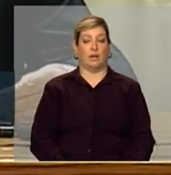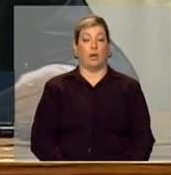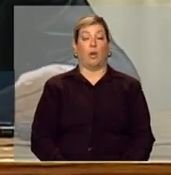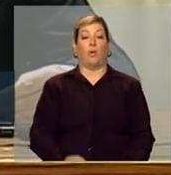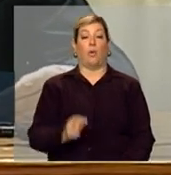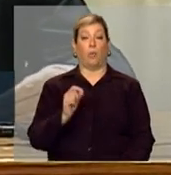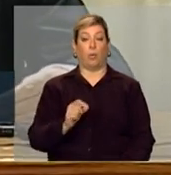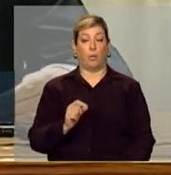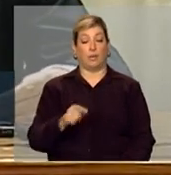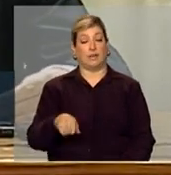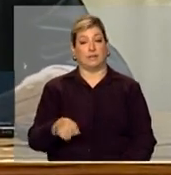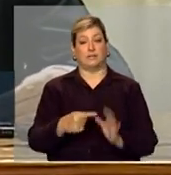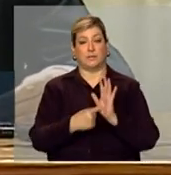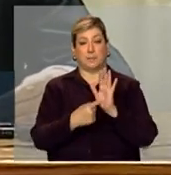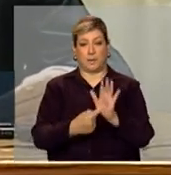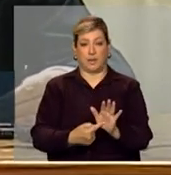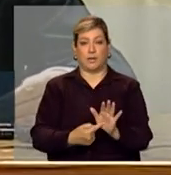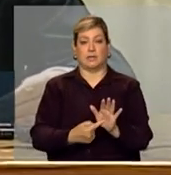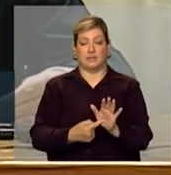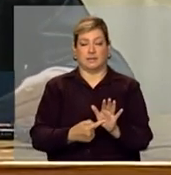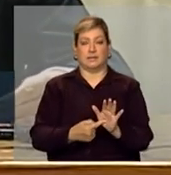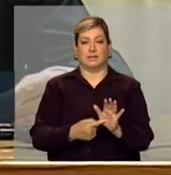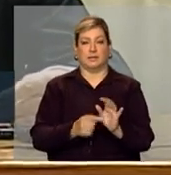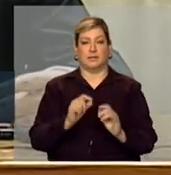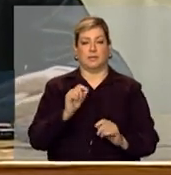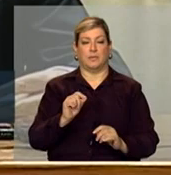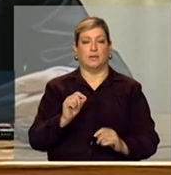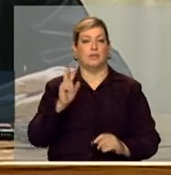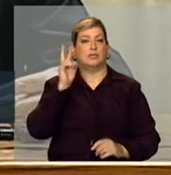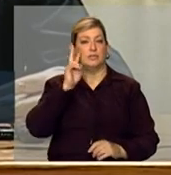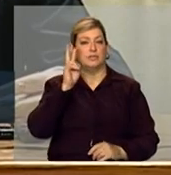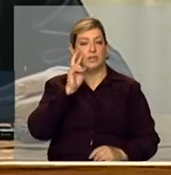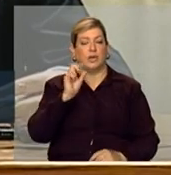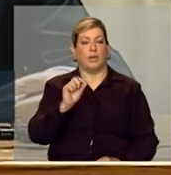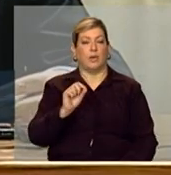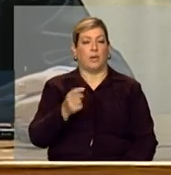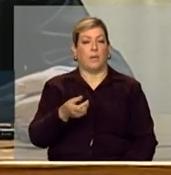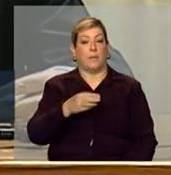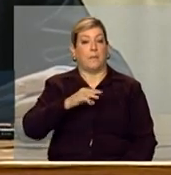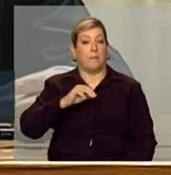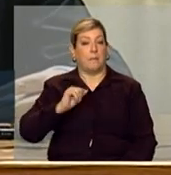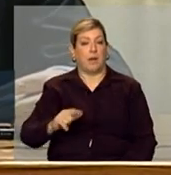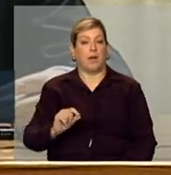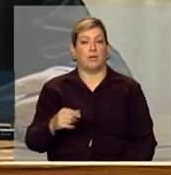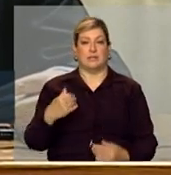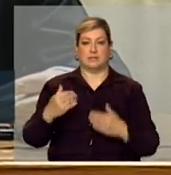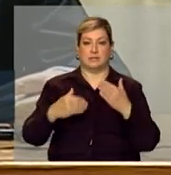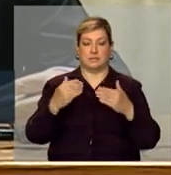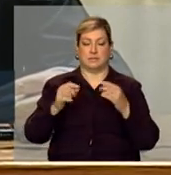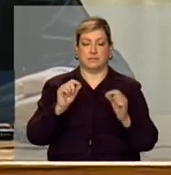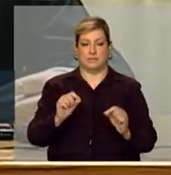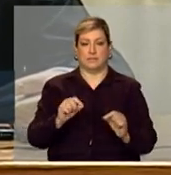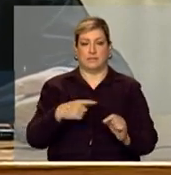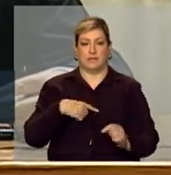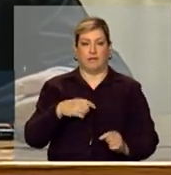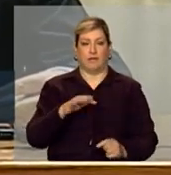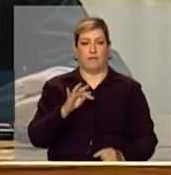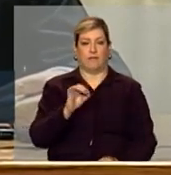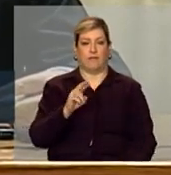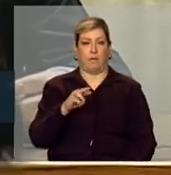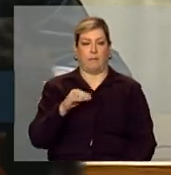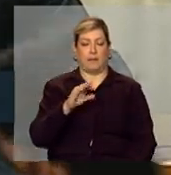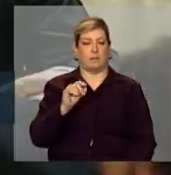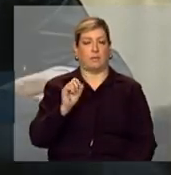explica em parte esse mau desempenho da formação bruta de Capital fixo em 2012 foi